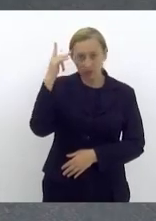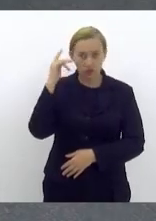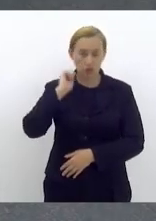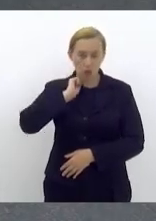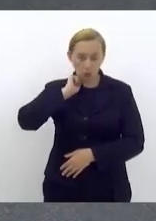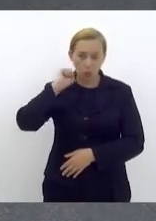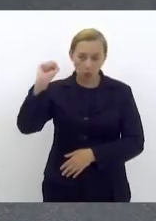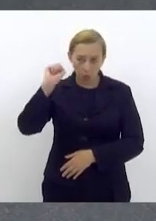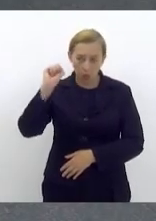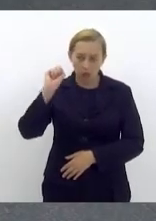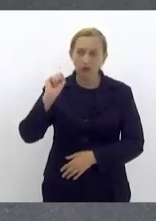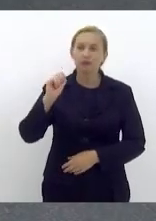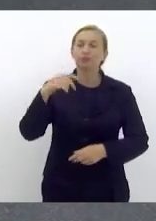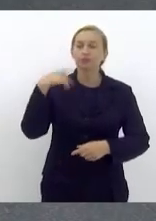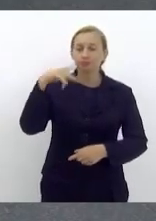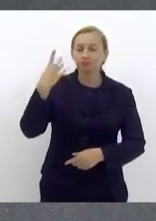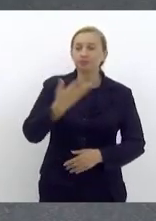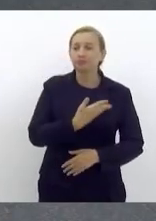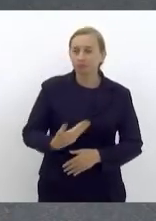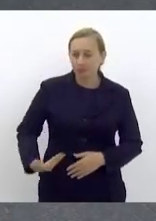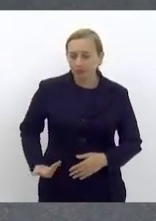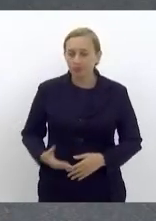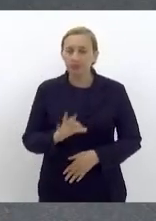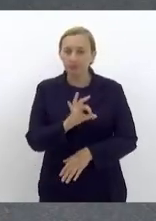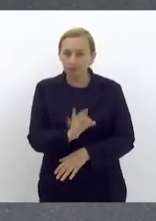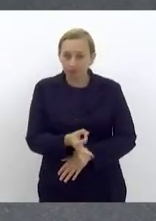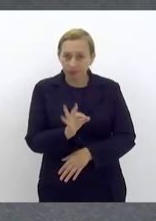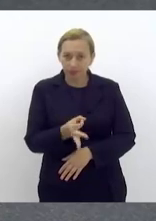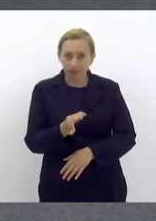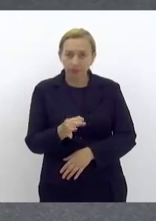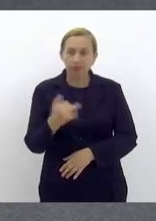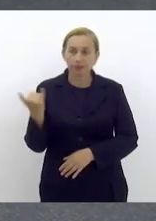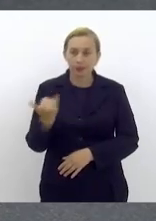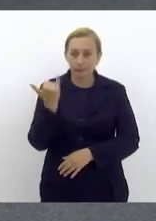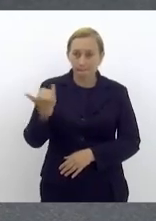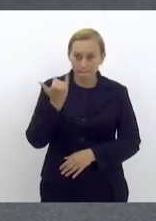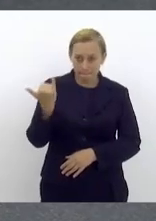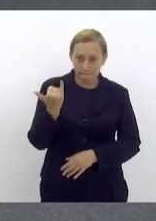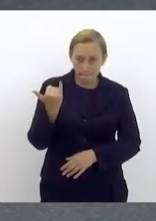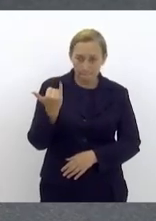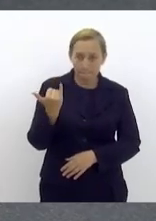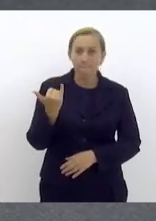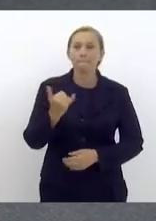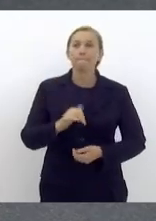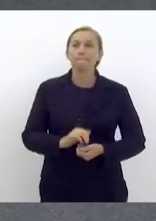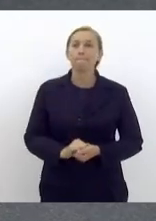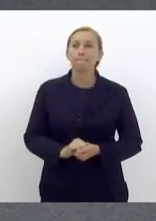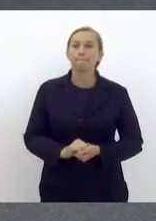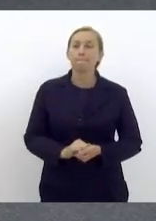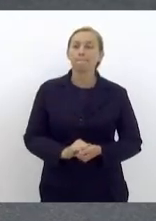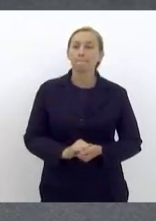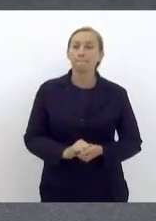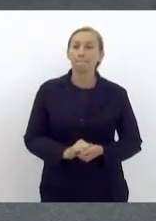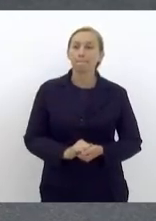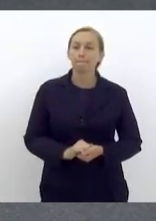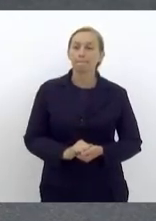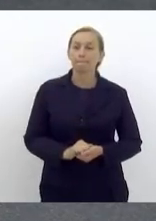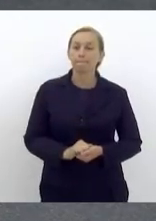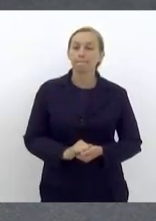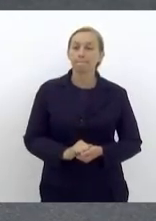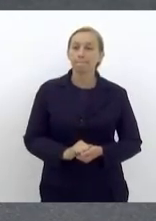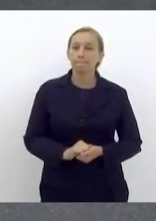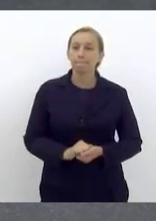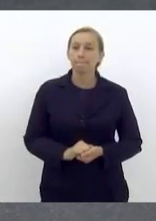para além das políticas públicas, obviamente, que são importantes de serem garantidas, é a